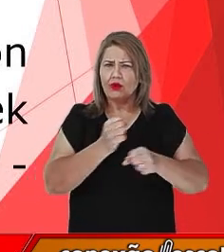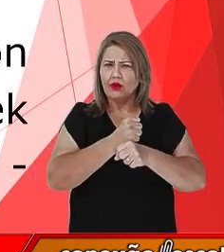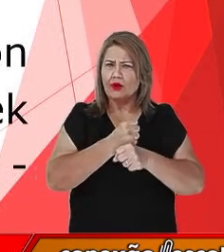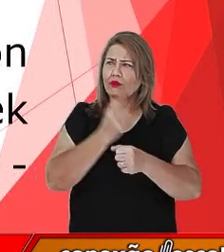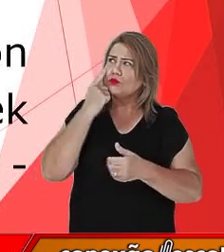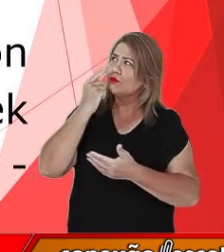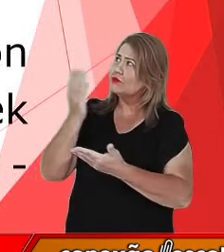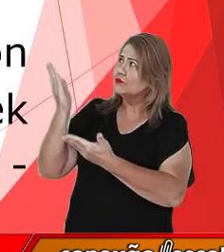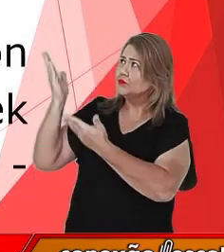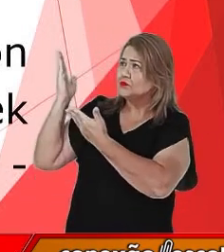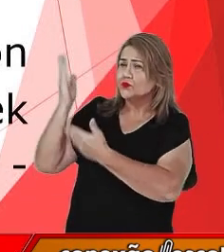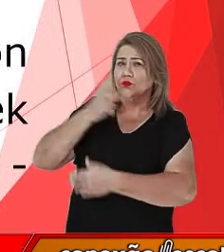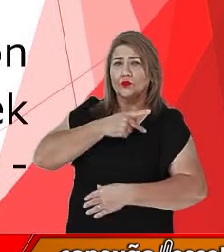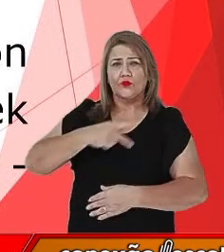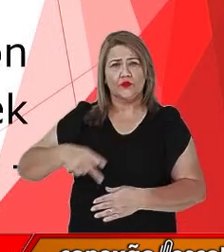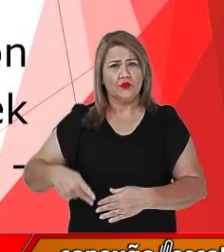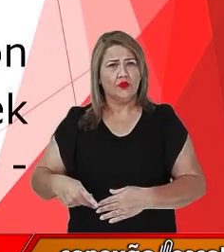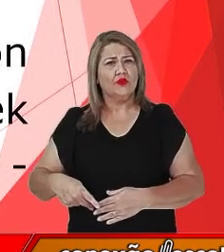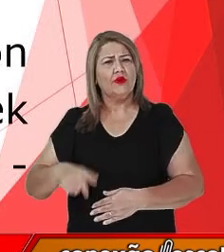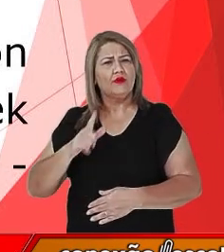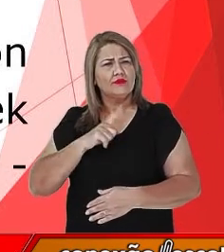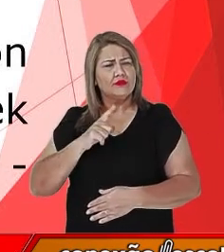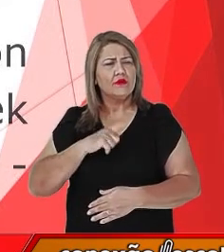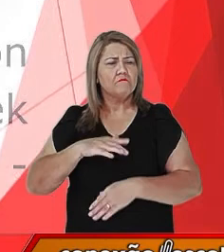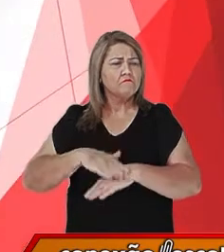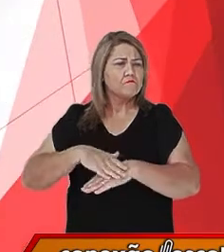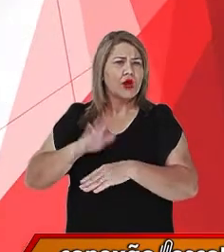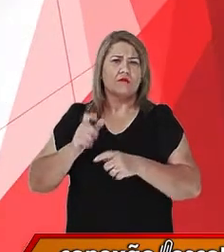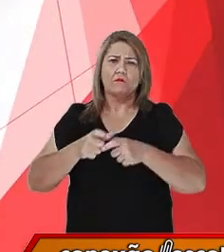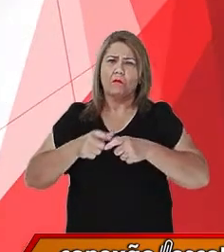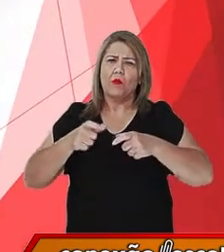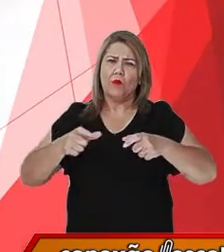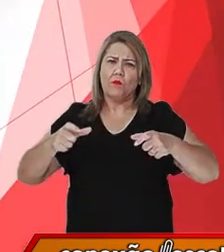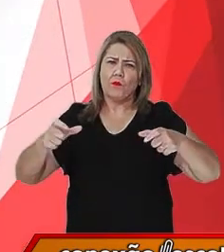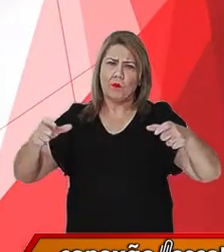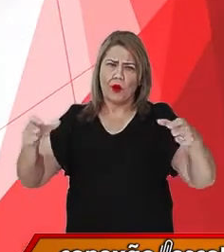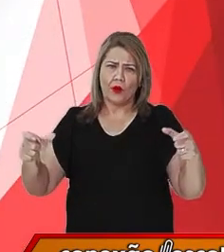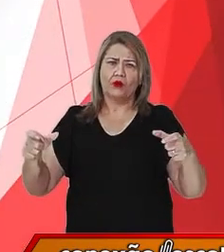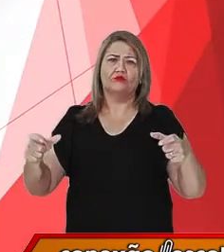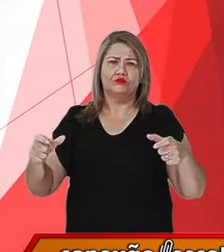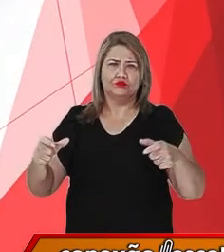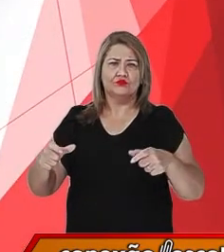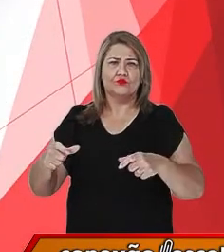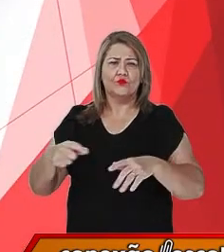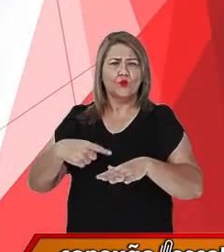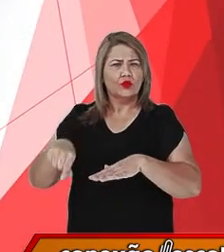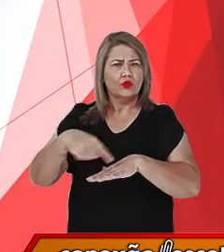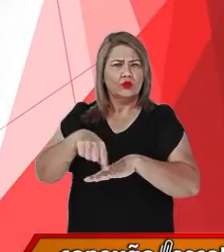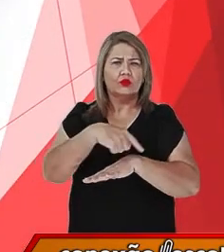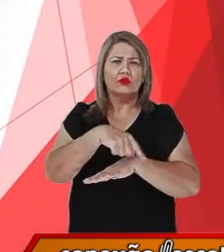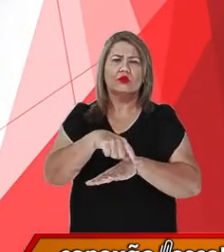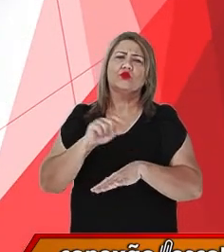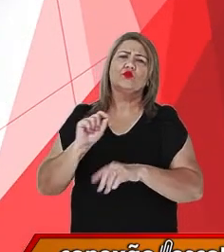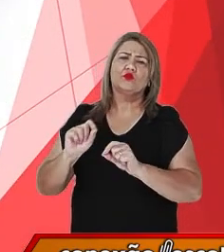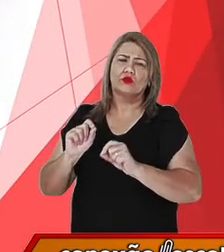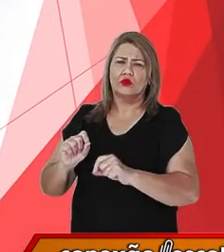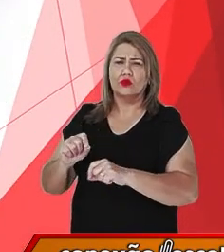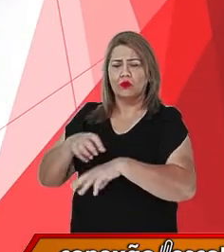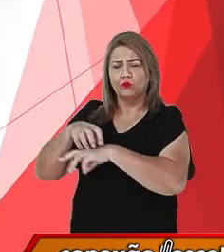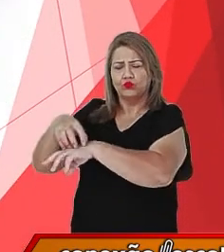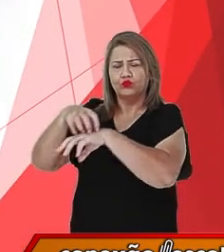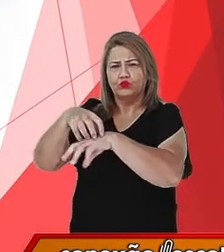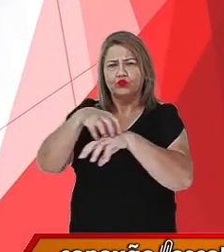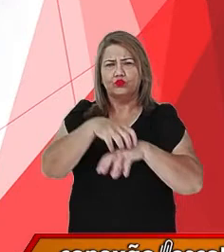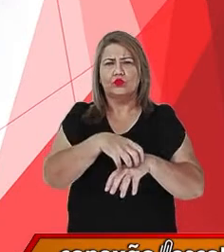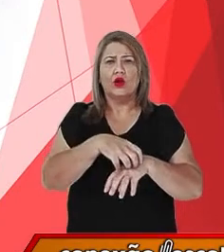1985, foi onde nós assistimos às maiores ampliações desse modal de transporte. Vale ressaltar que